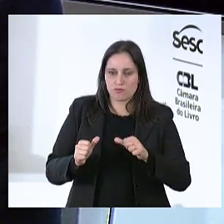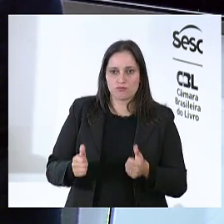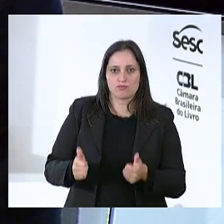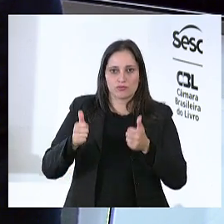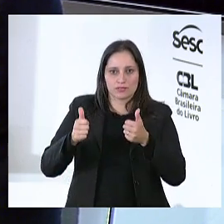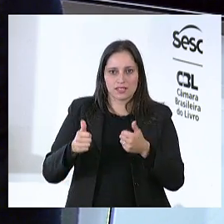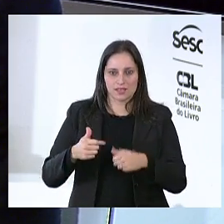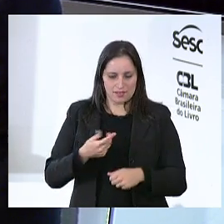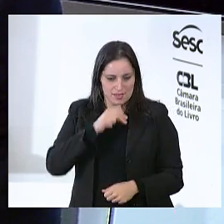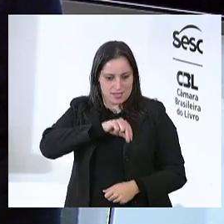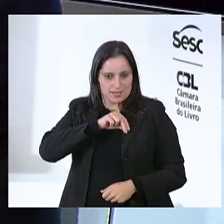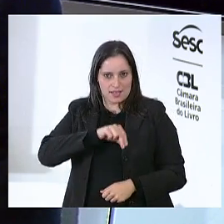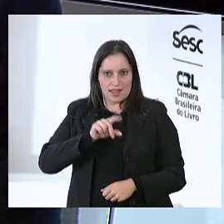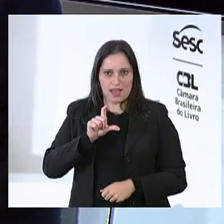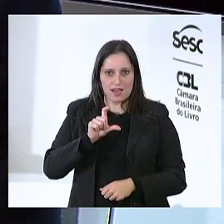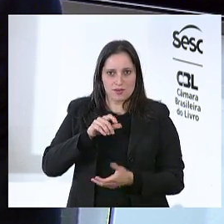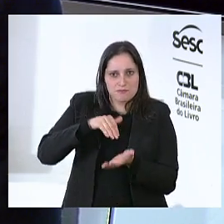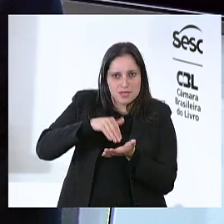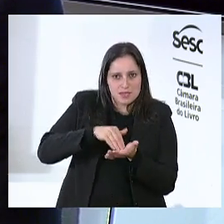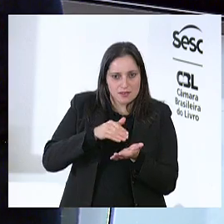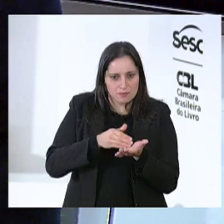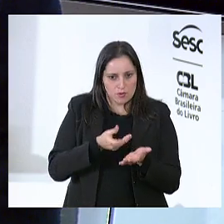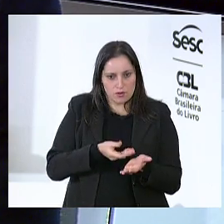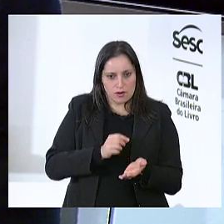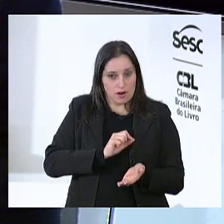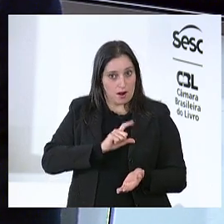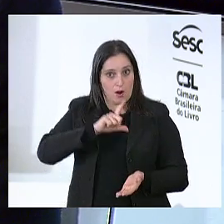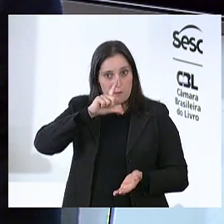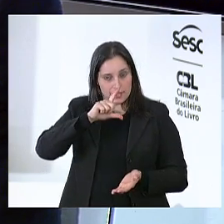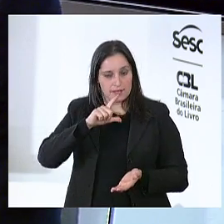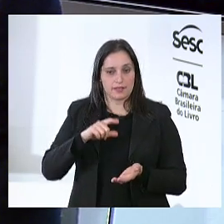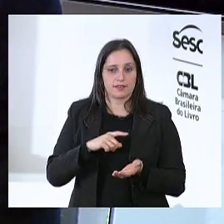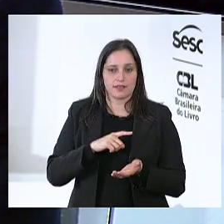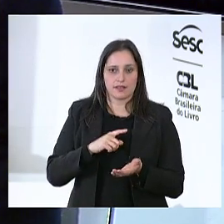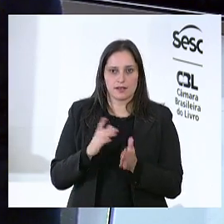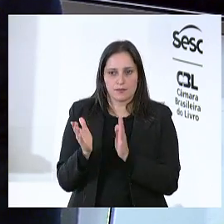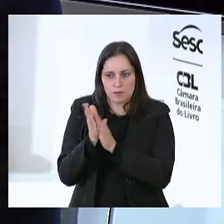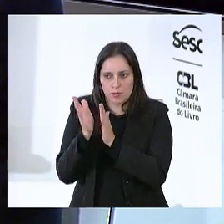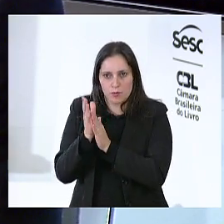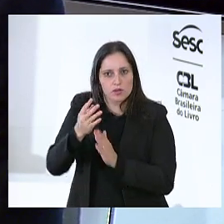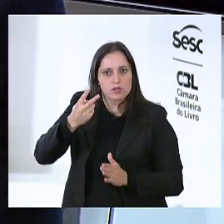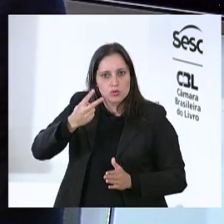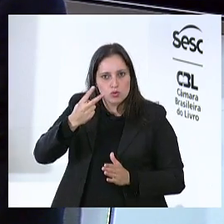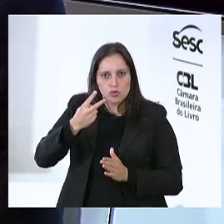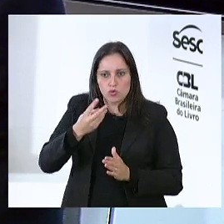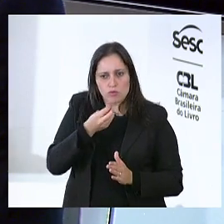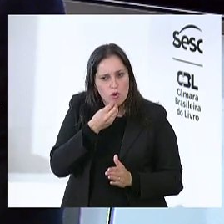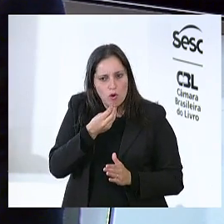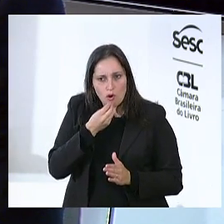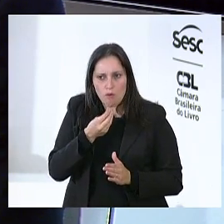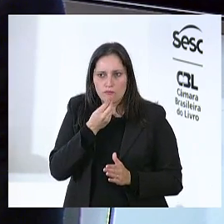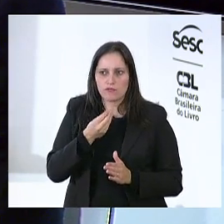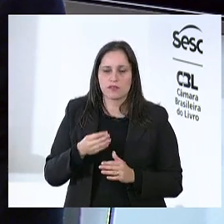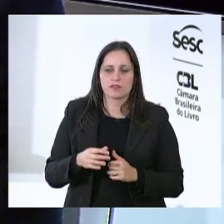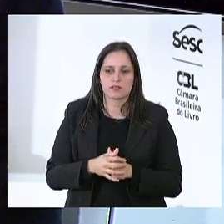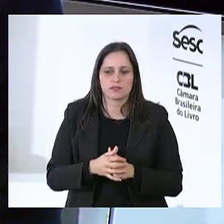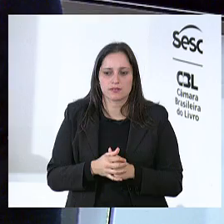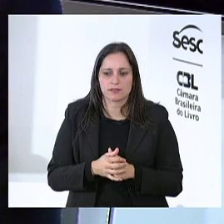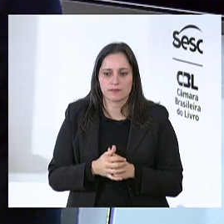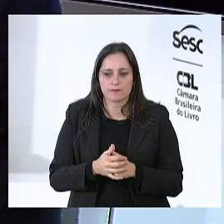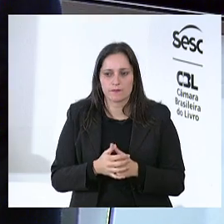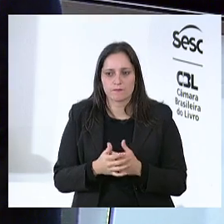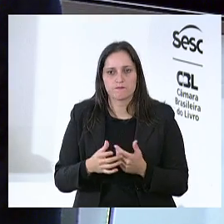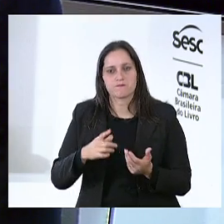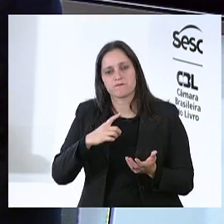aos trabalhadores rurais terra para trabalhar, duas propostas óbvias e muito pouco subversivas, haviam